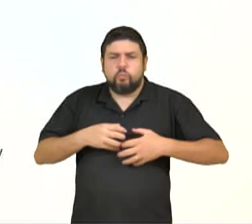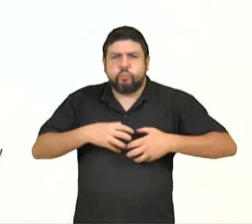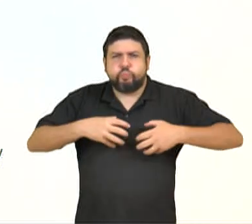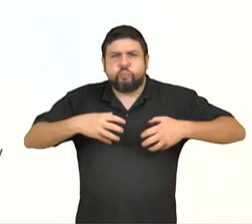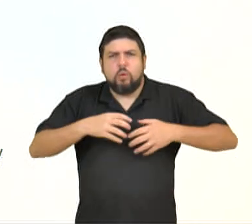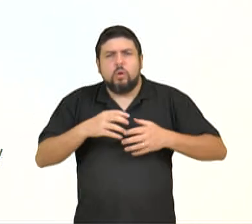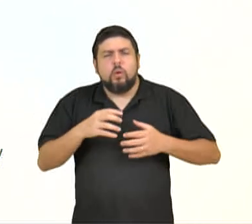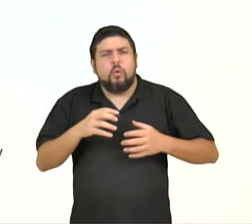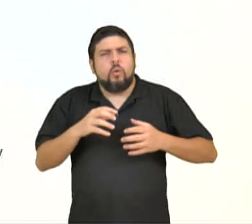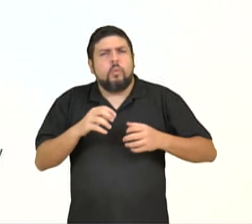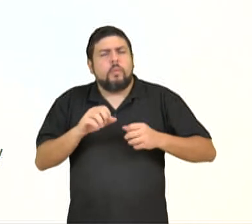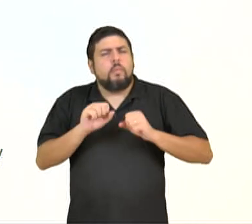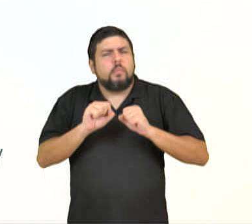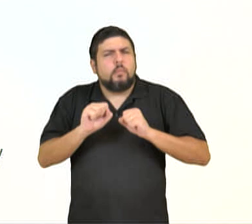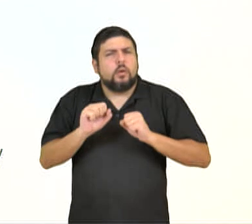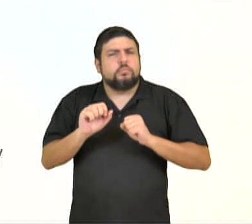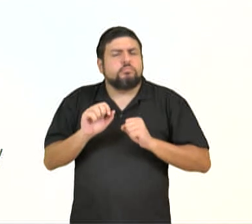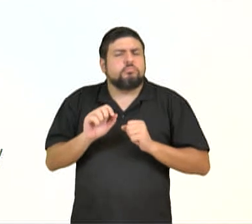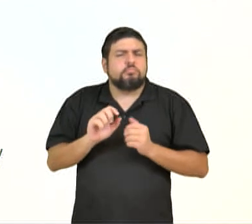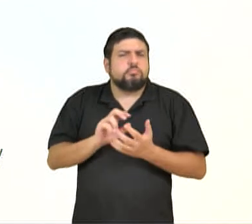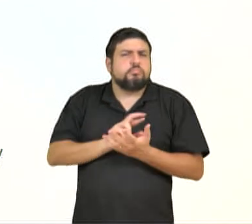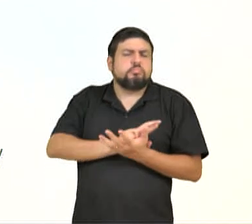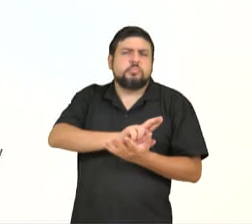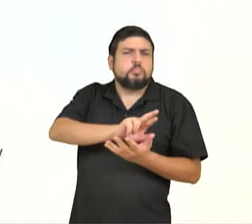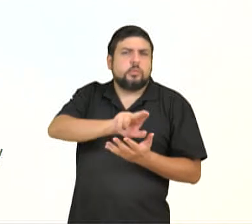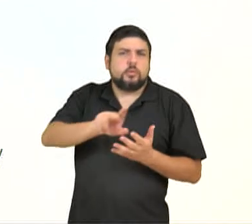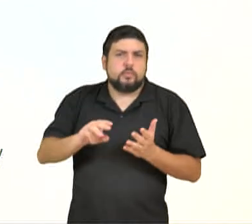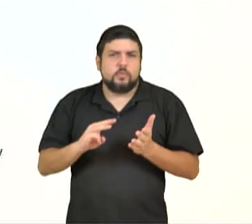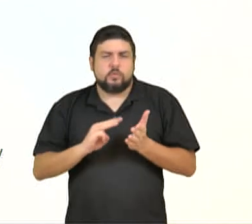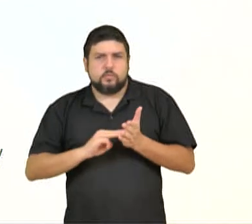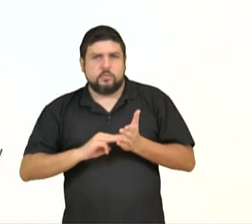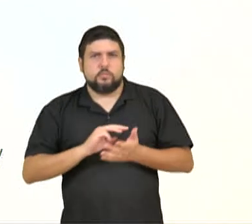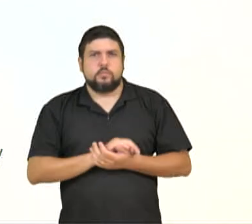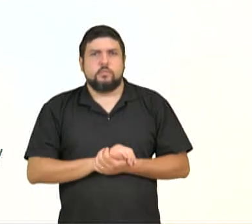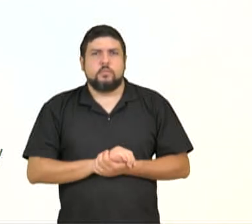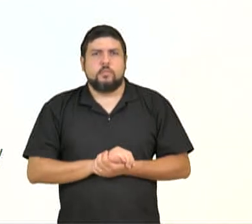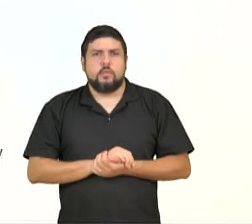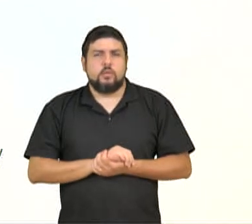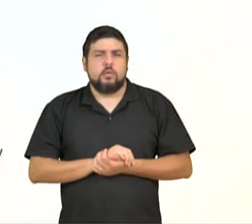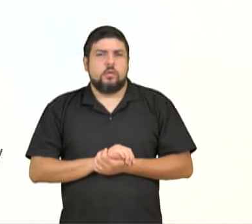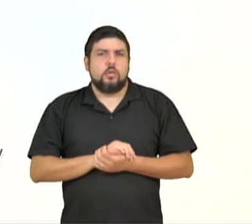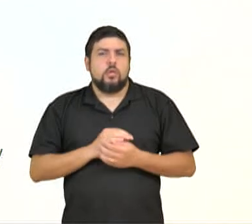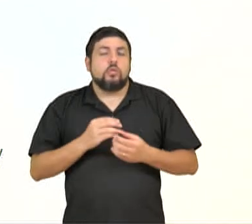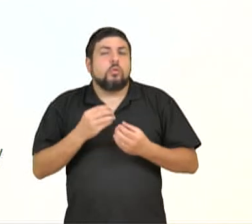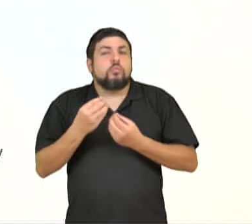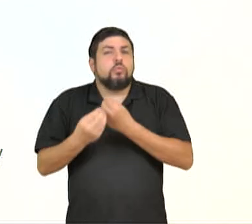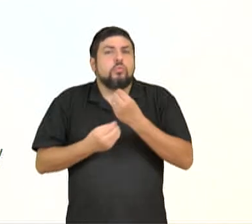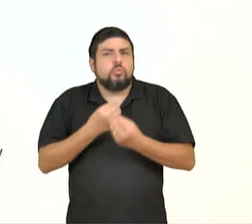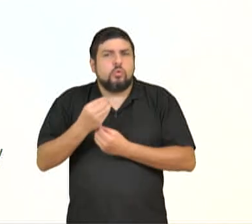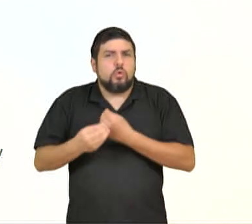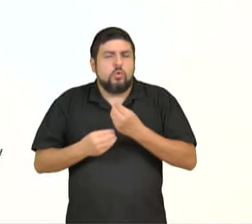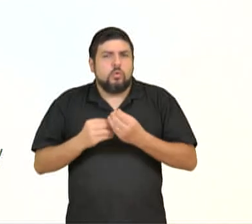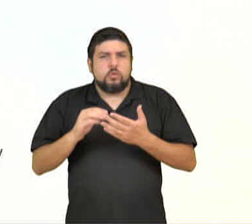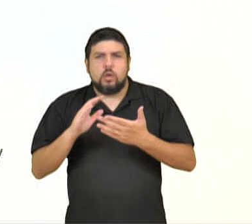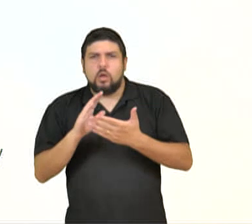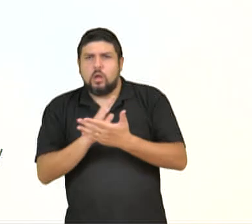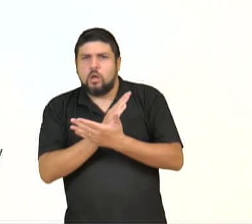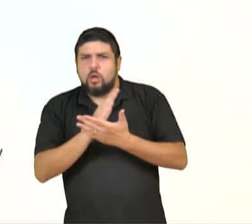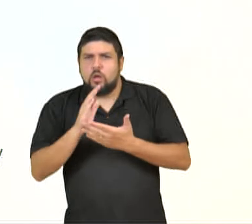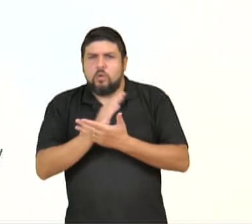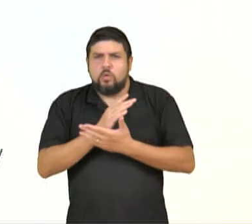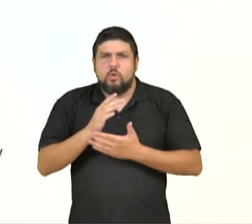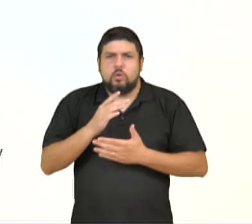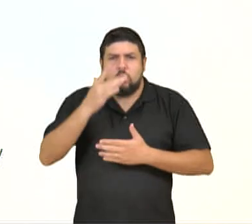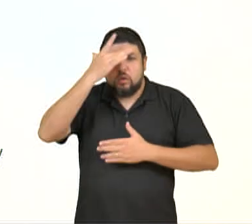causas. Uma das formas recomendadas para combatê-los, em especial em trabalhadores que passam muitas